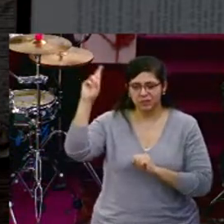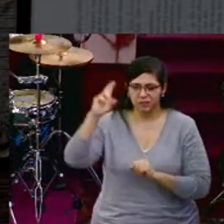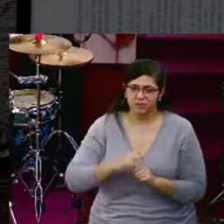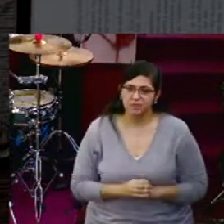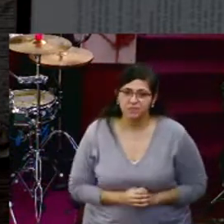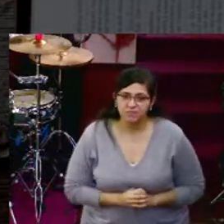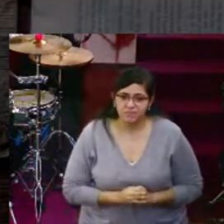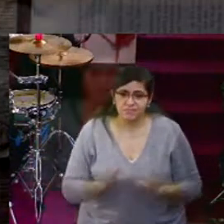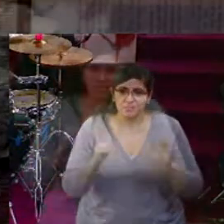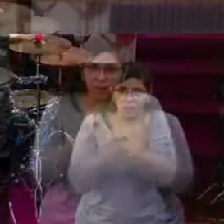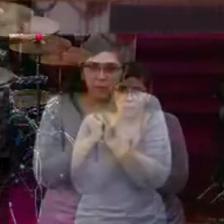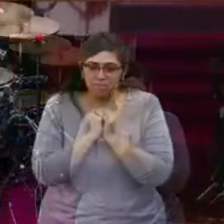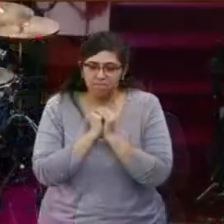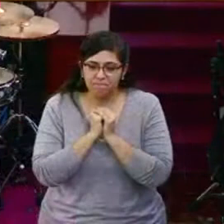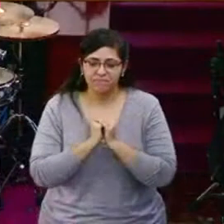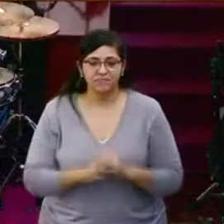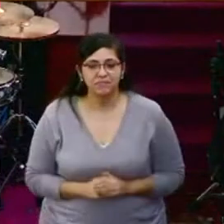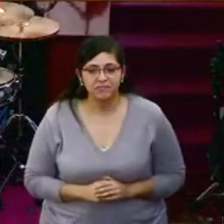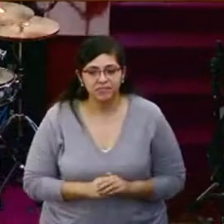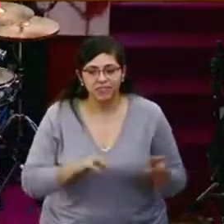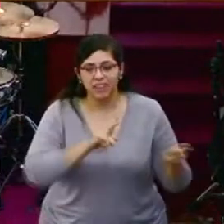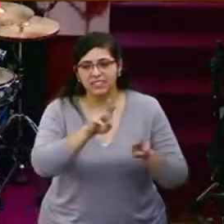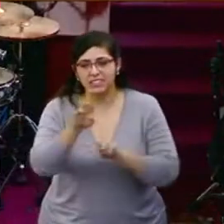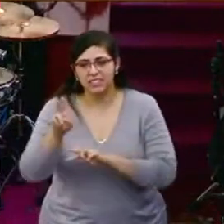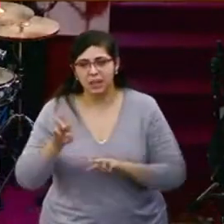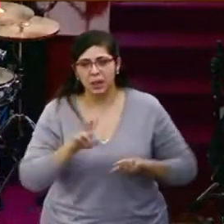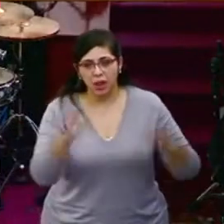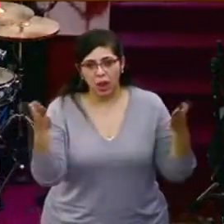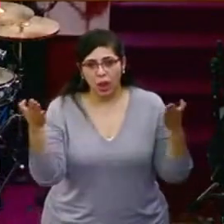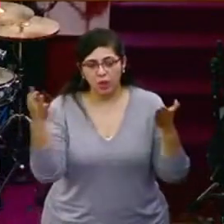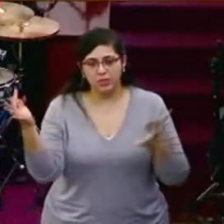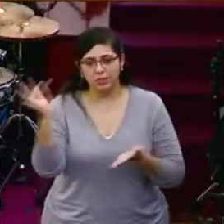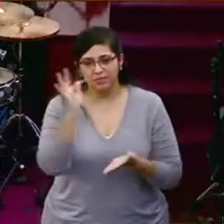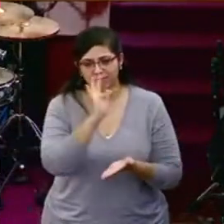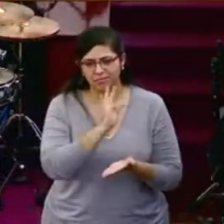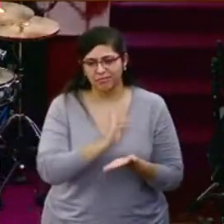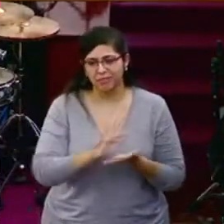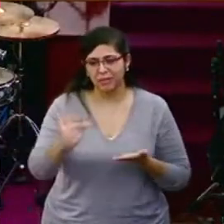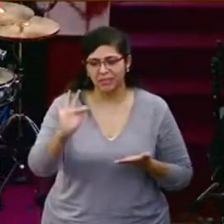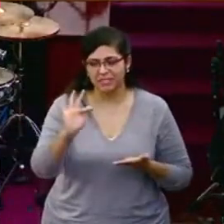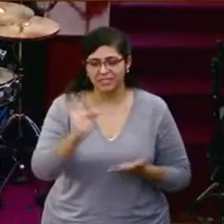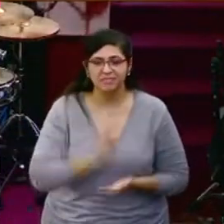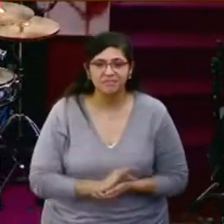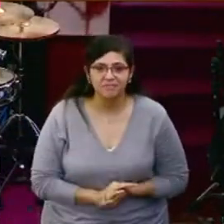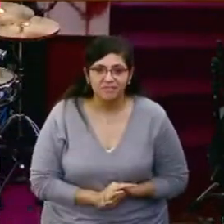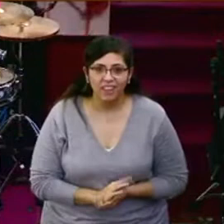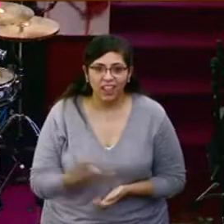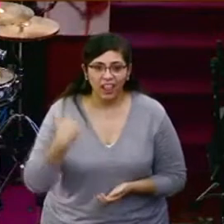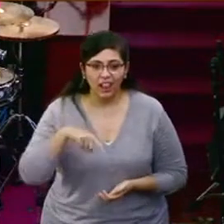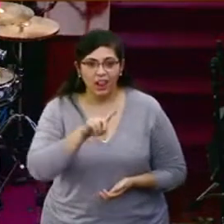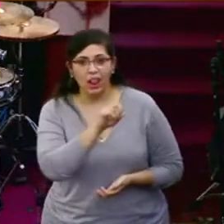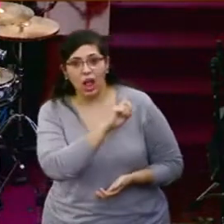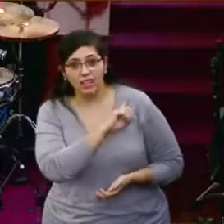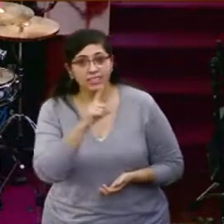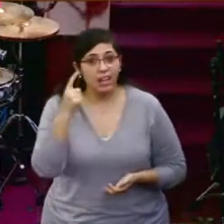olá meus irmãos contexto dessa carta aos filipenses nos leva a pensar que paulo